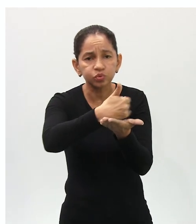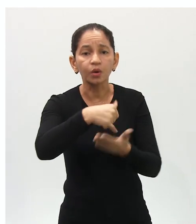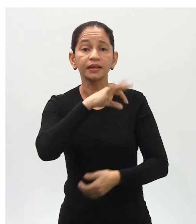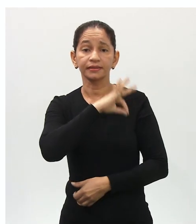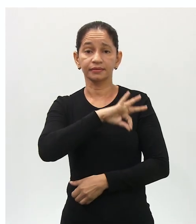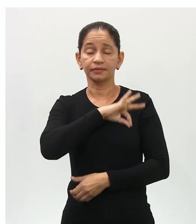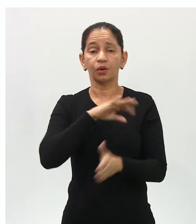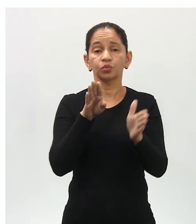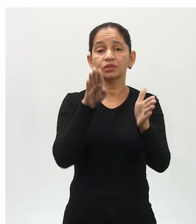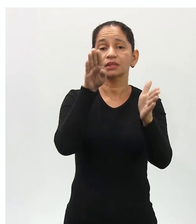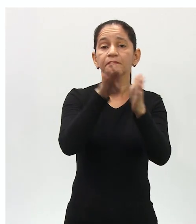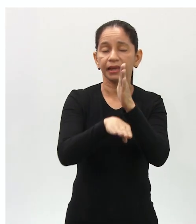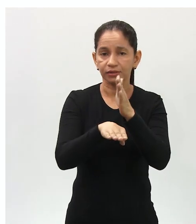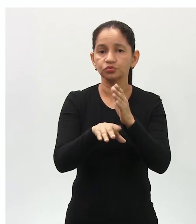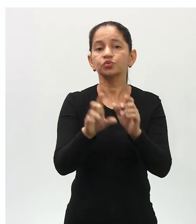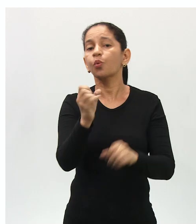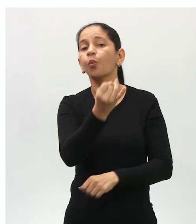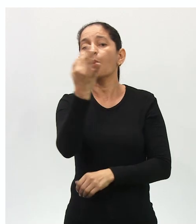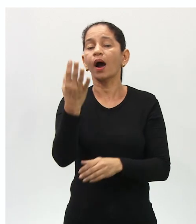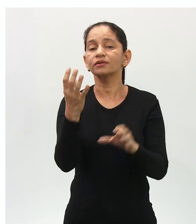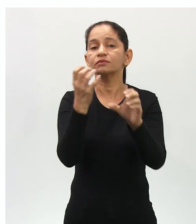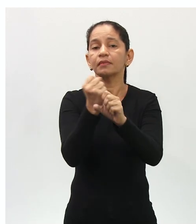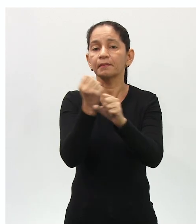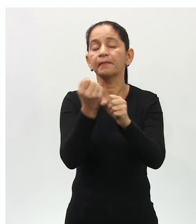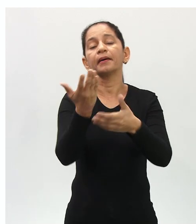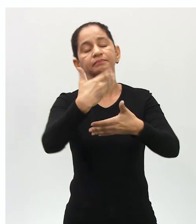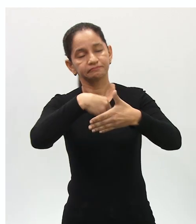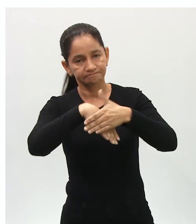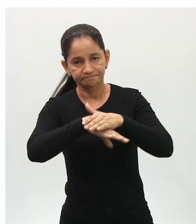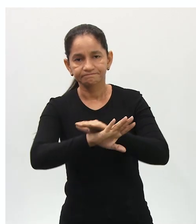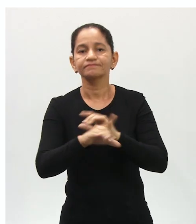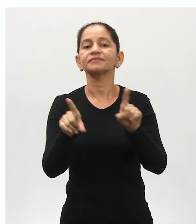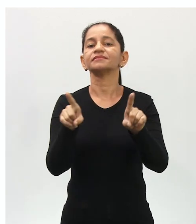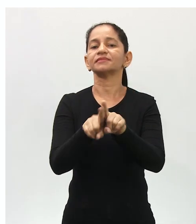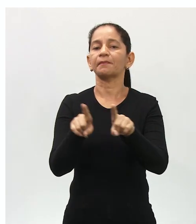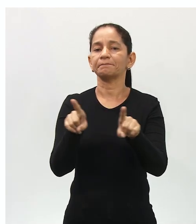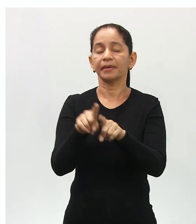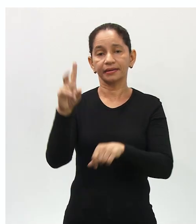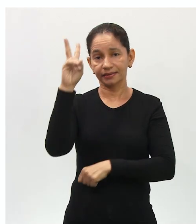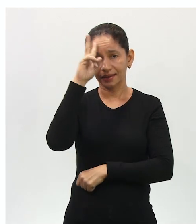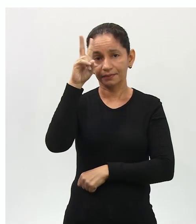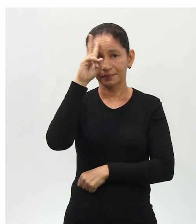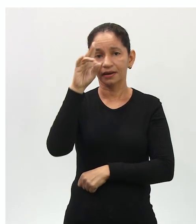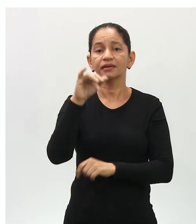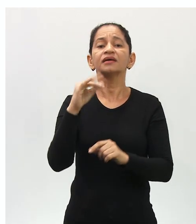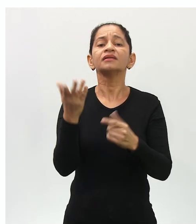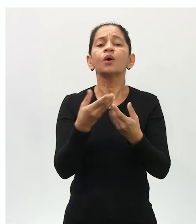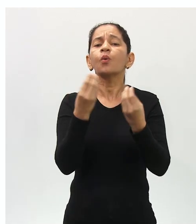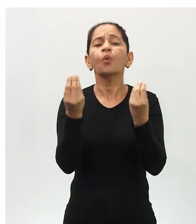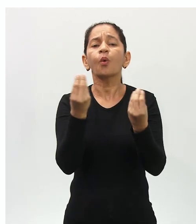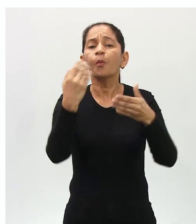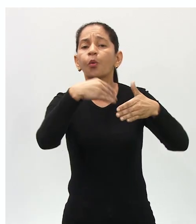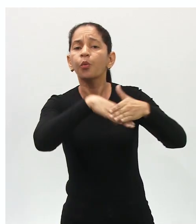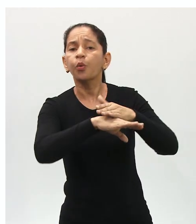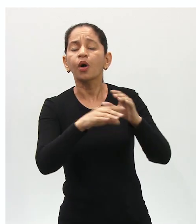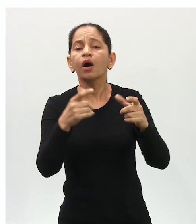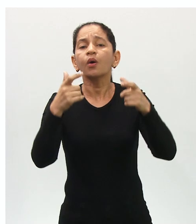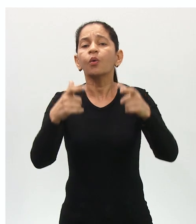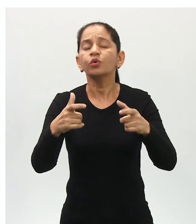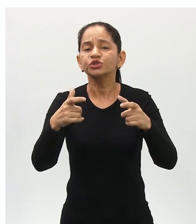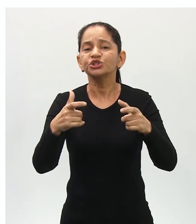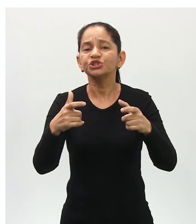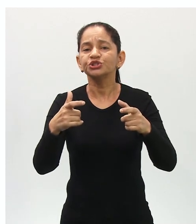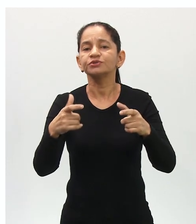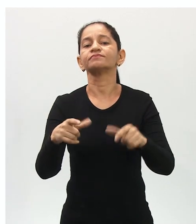do contra-cheque para a Previdência Social. E o orçamento de investimento das empresas são tanto as receitas como os gastos